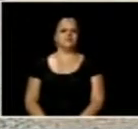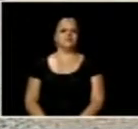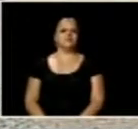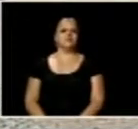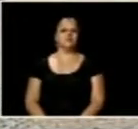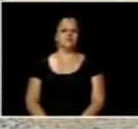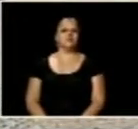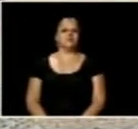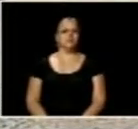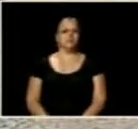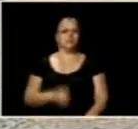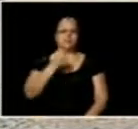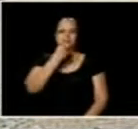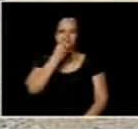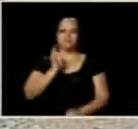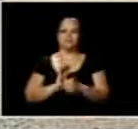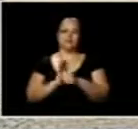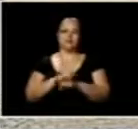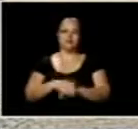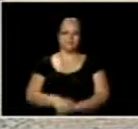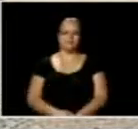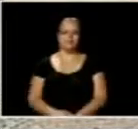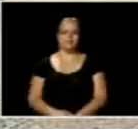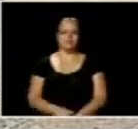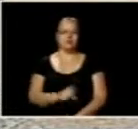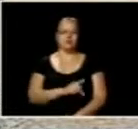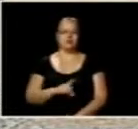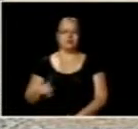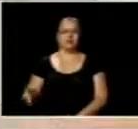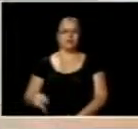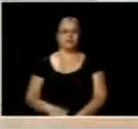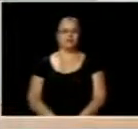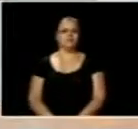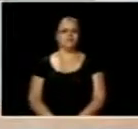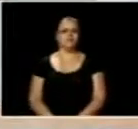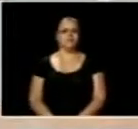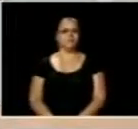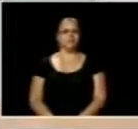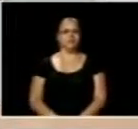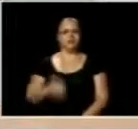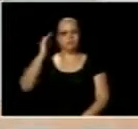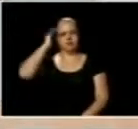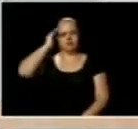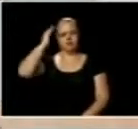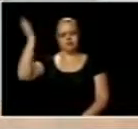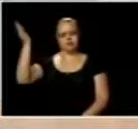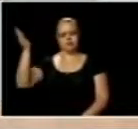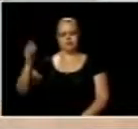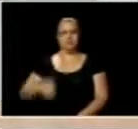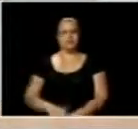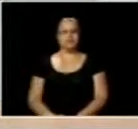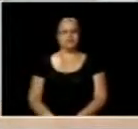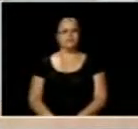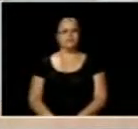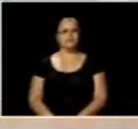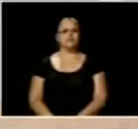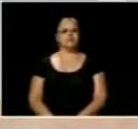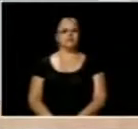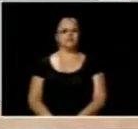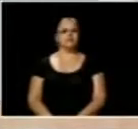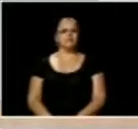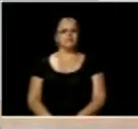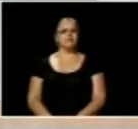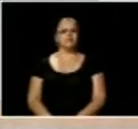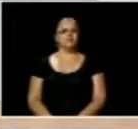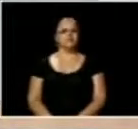Boa noite, presidente Carlos Peixoto. Obrigado pela referência em tom italiano aos vereadores, munícipe que nos assiste. Presidente